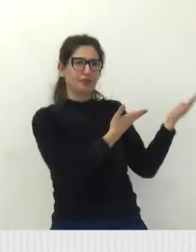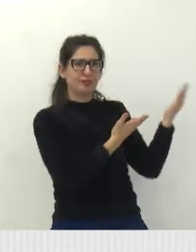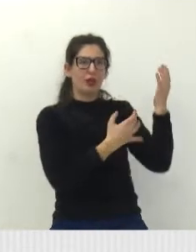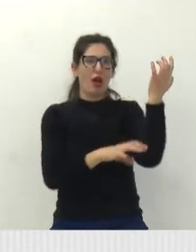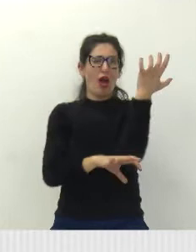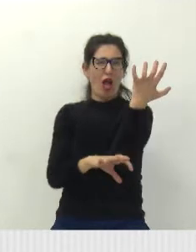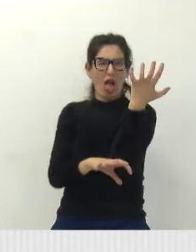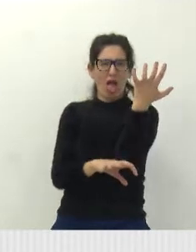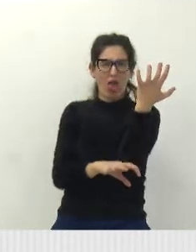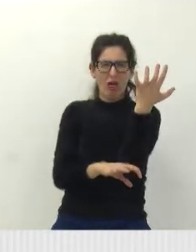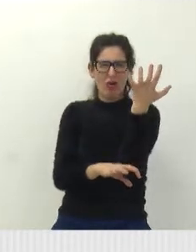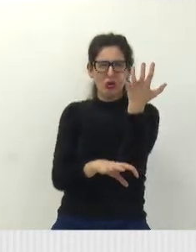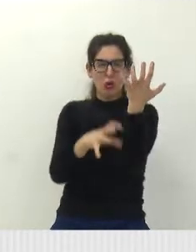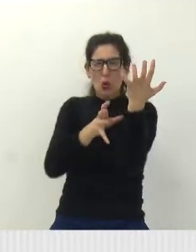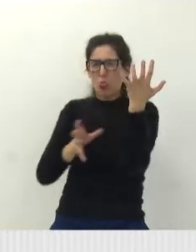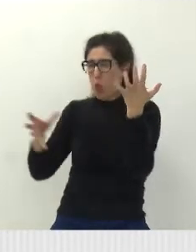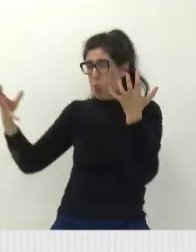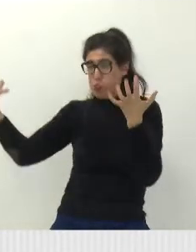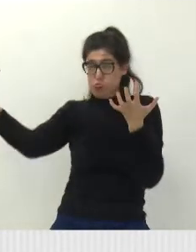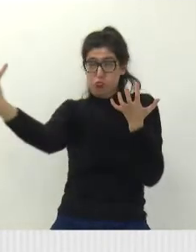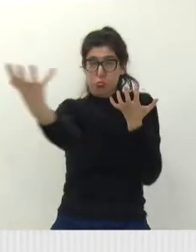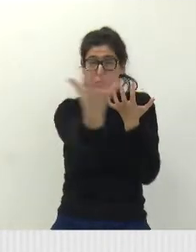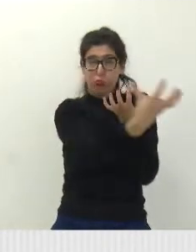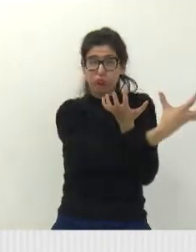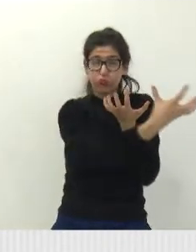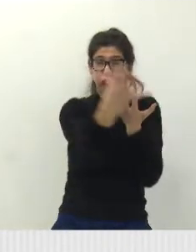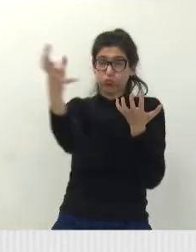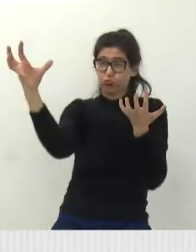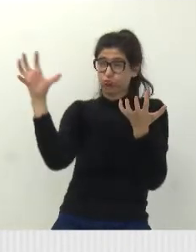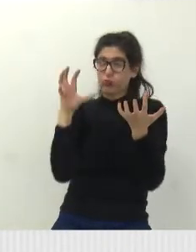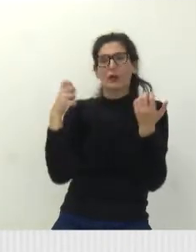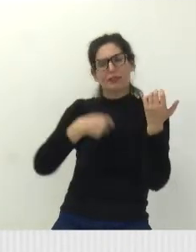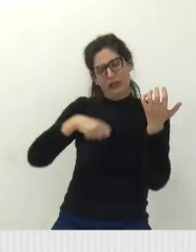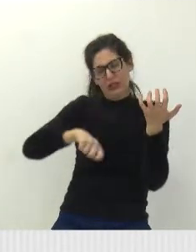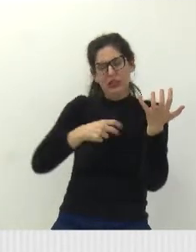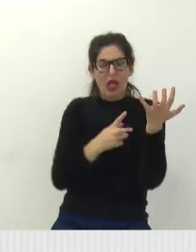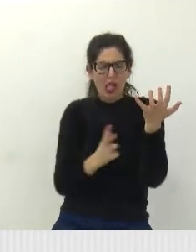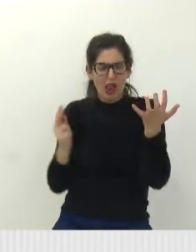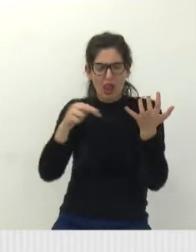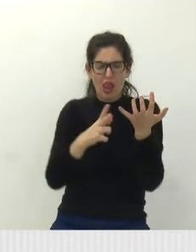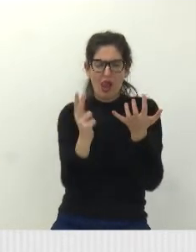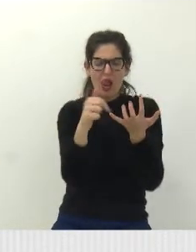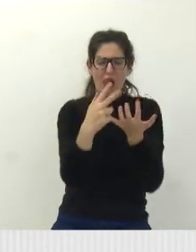a poda desses galhos, que inclusive está atrapalhando até a circulação de pessoas no local.